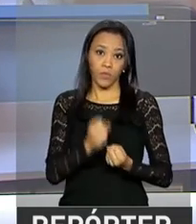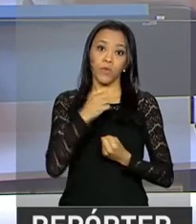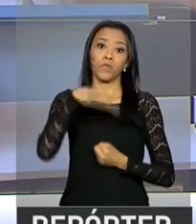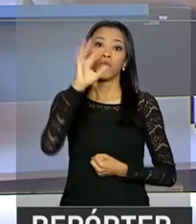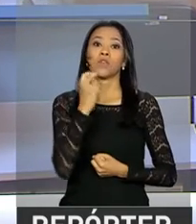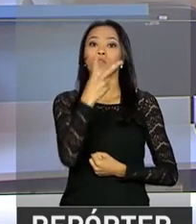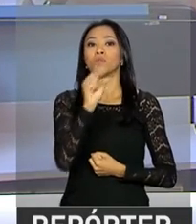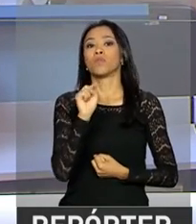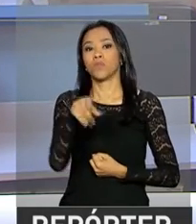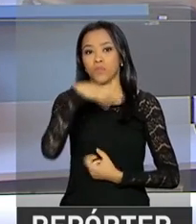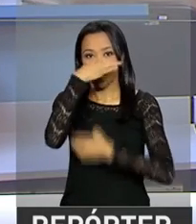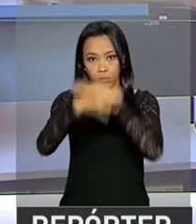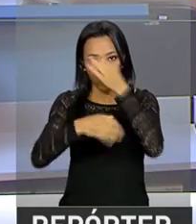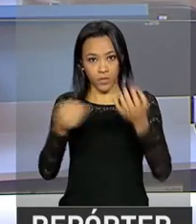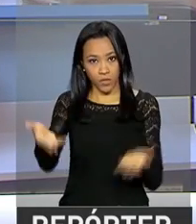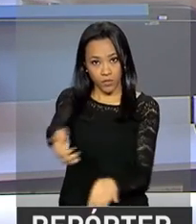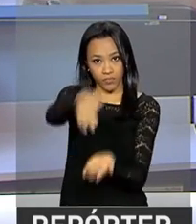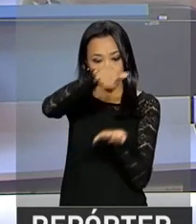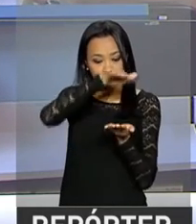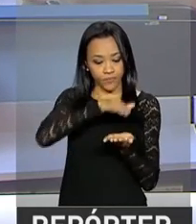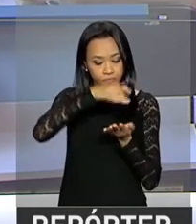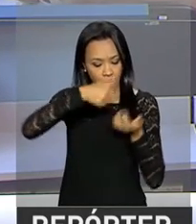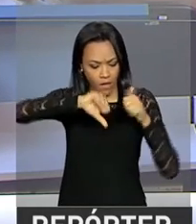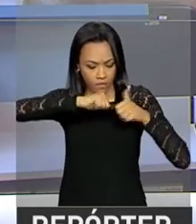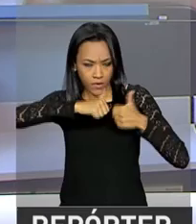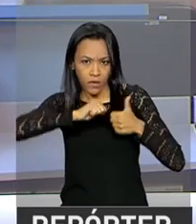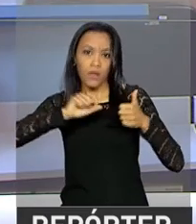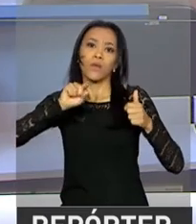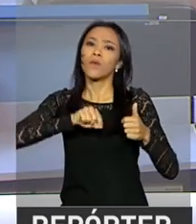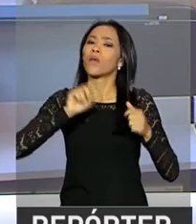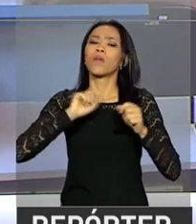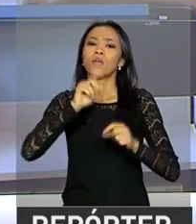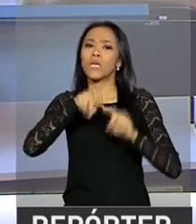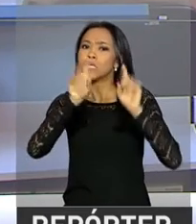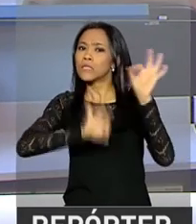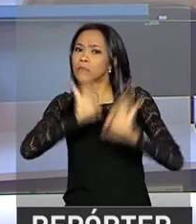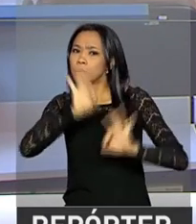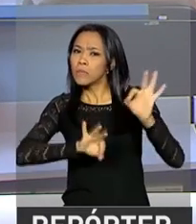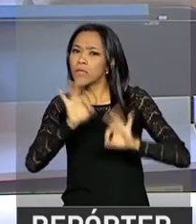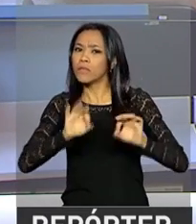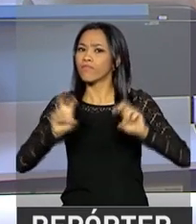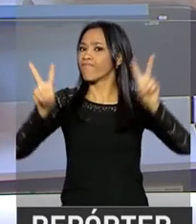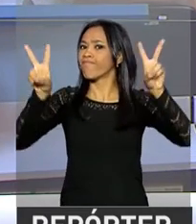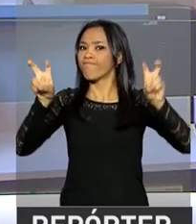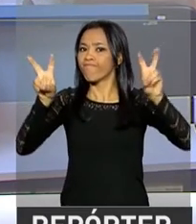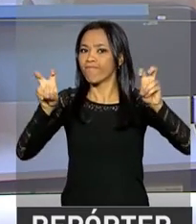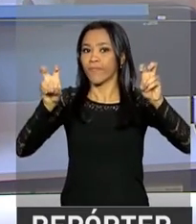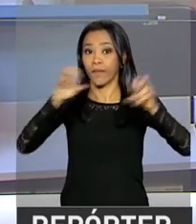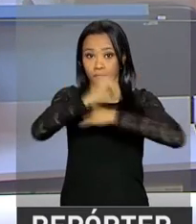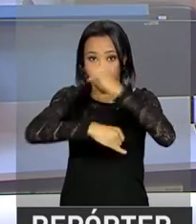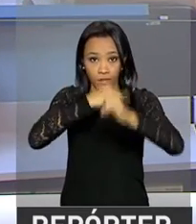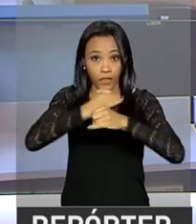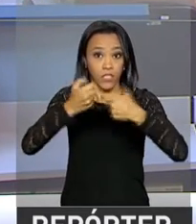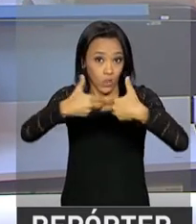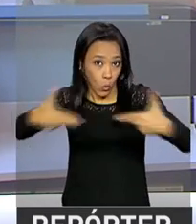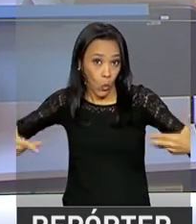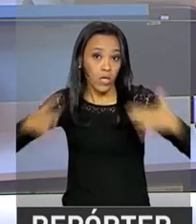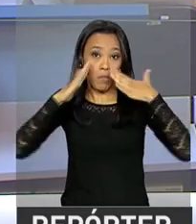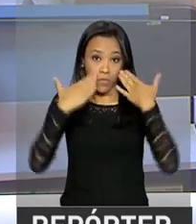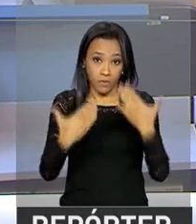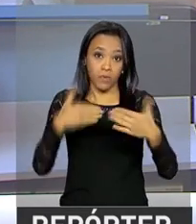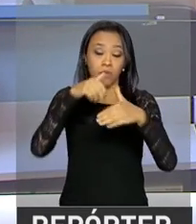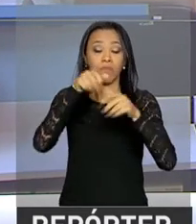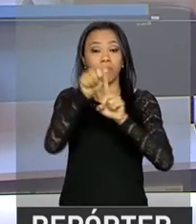que estão sendo agora avaliadas a previsão é que o plano para a internet das coisas seja apresentado em